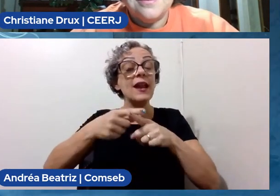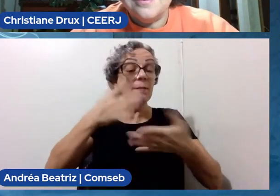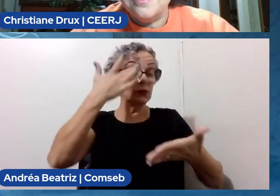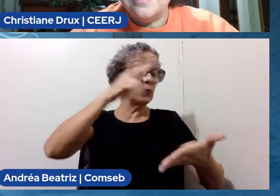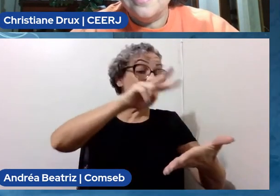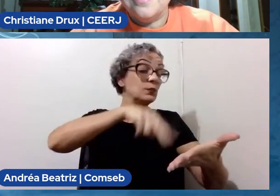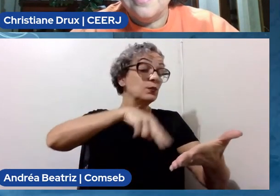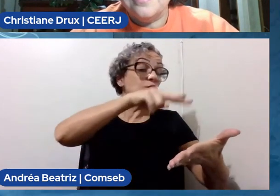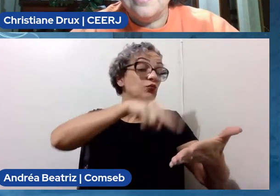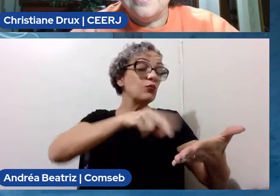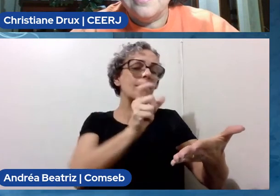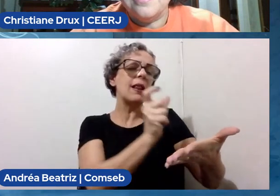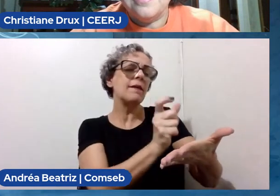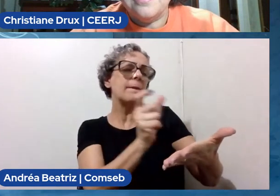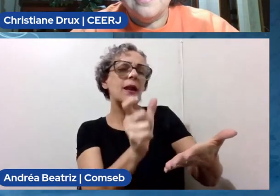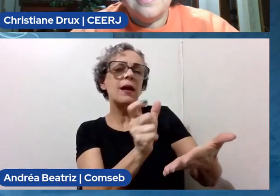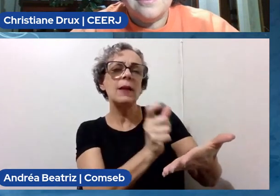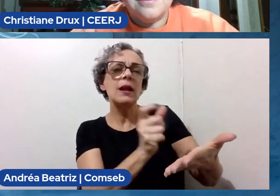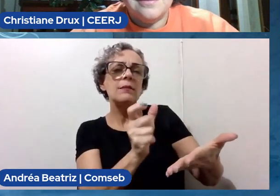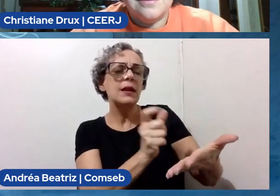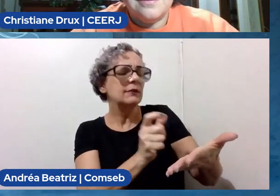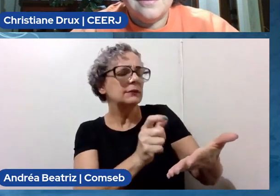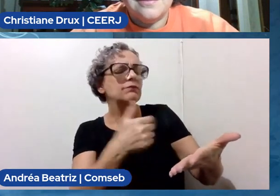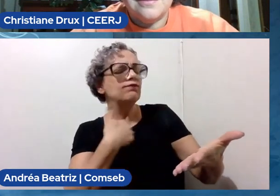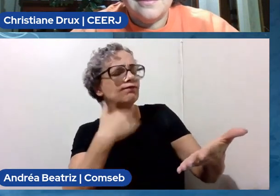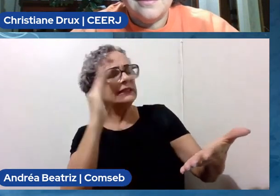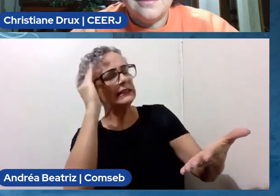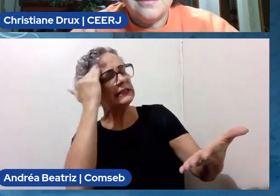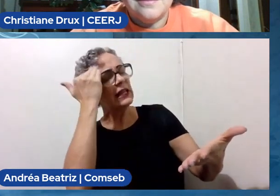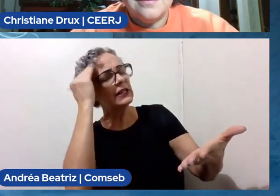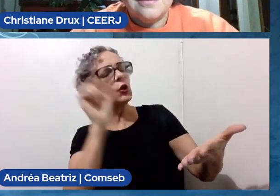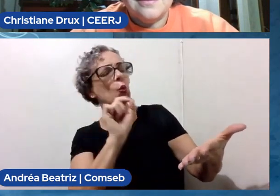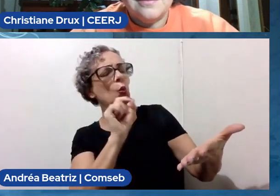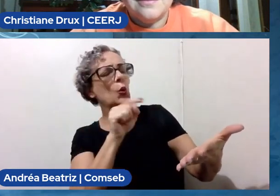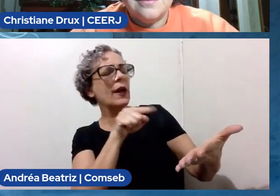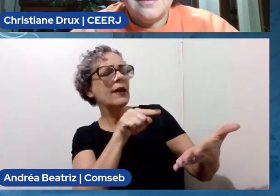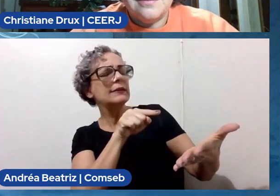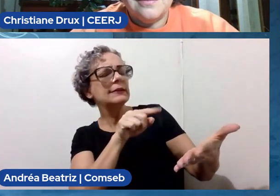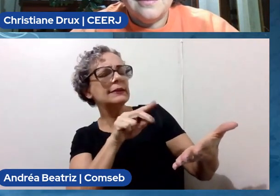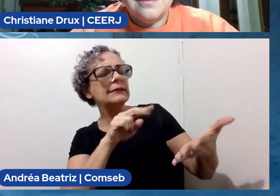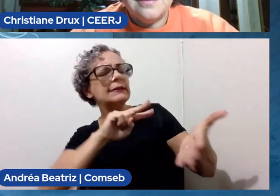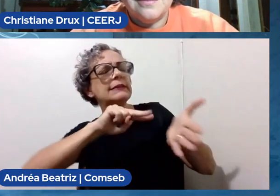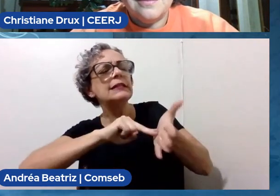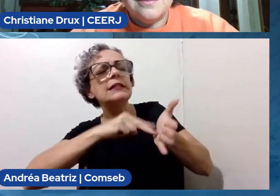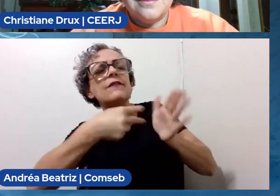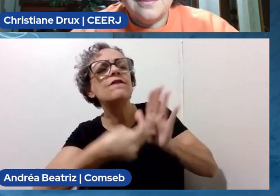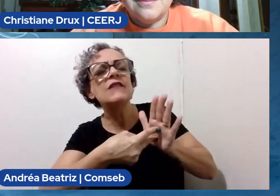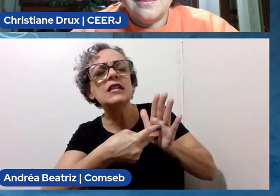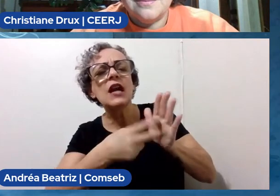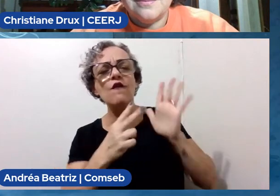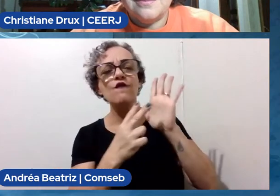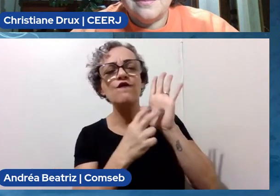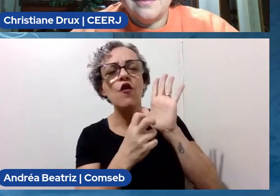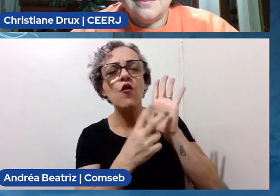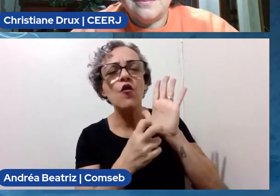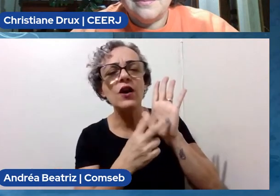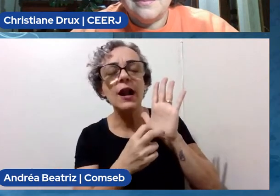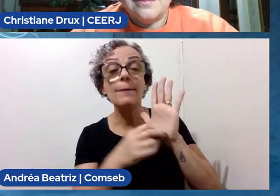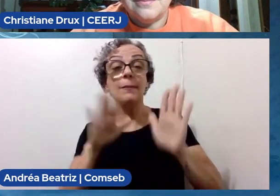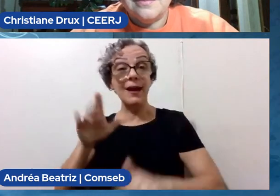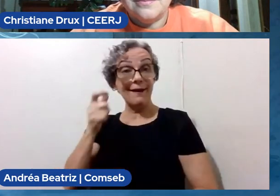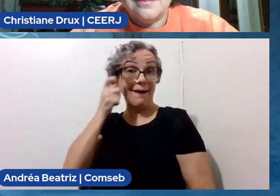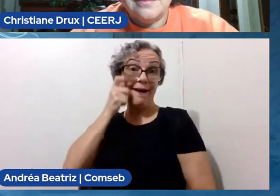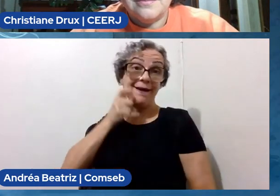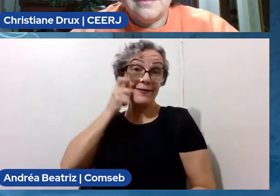Das palavras, o que é que nós estamos entendendo pelos termos que Kardec teve o cuidado, inclusive, de esclarecer logo no